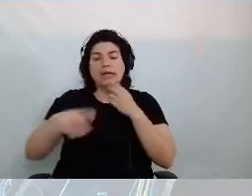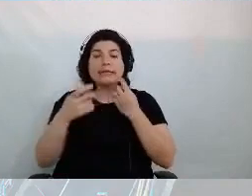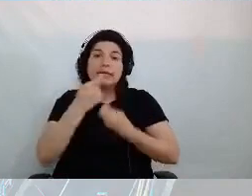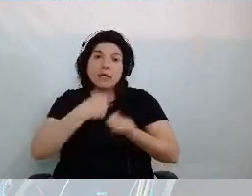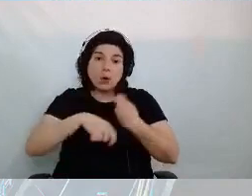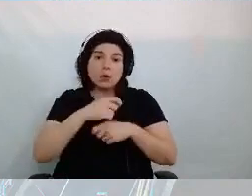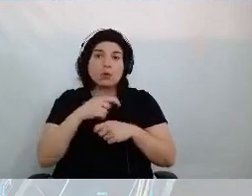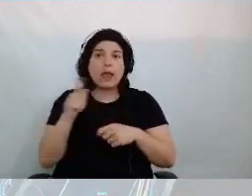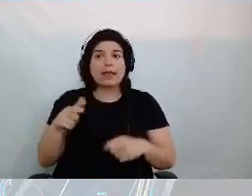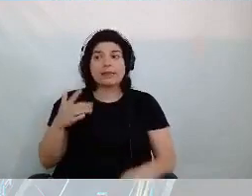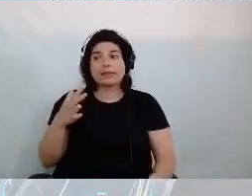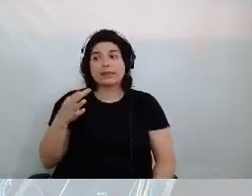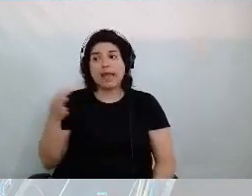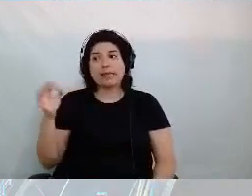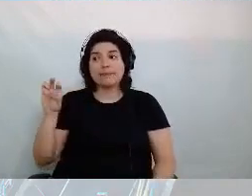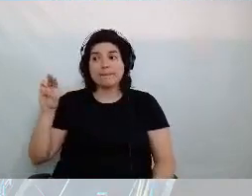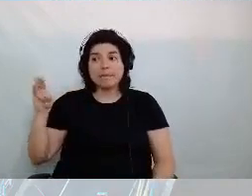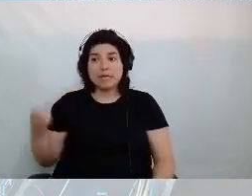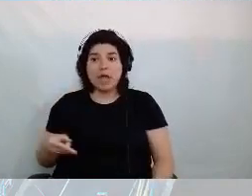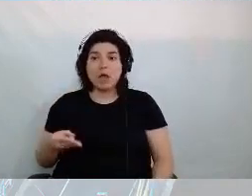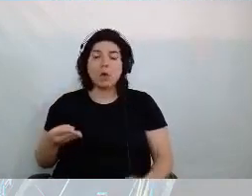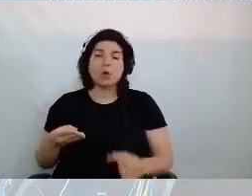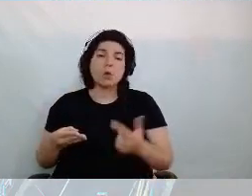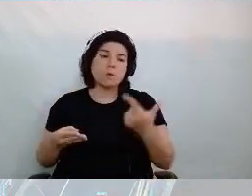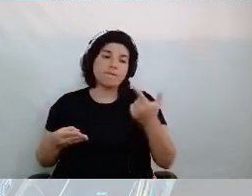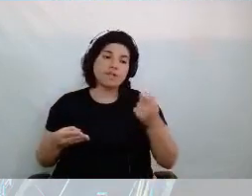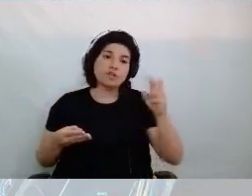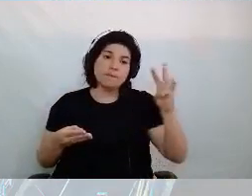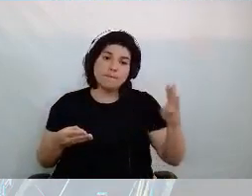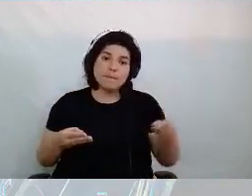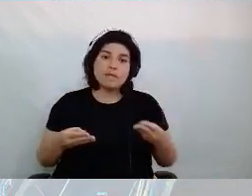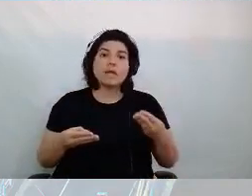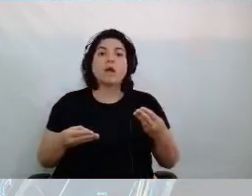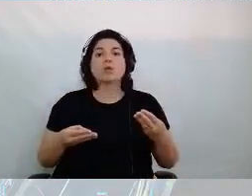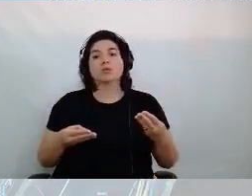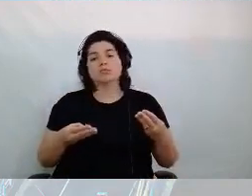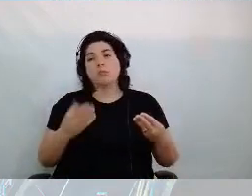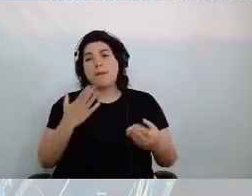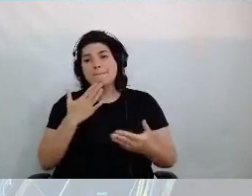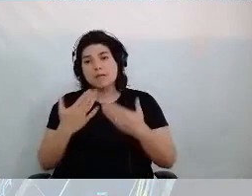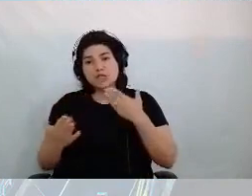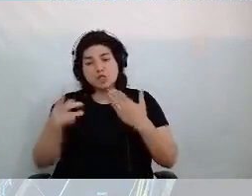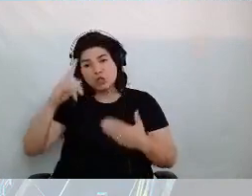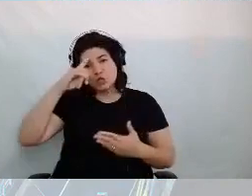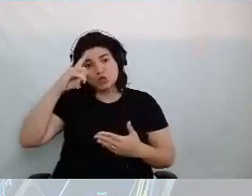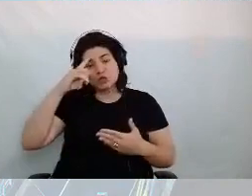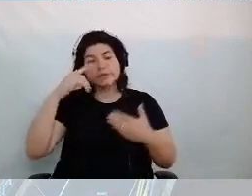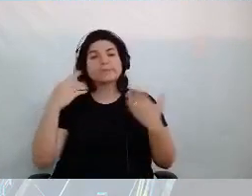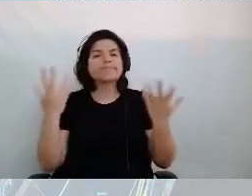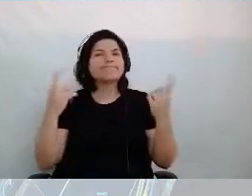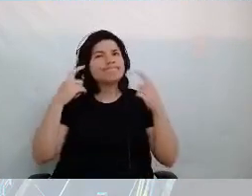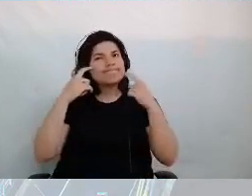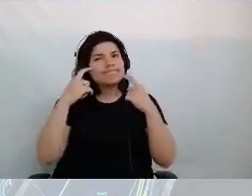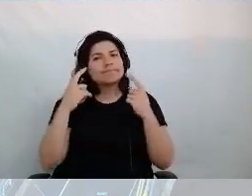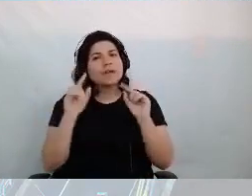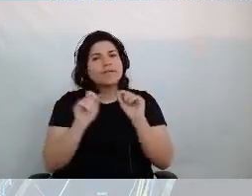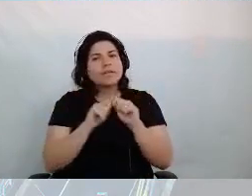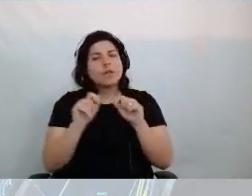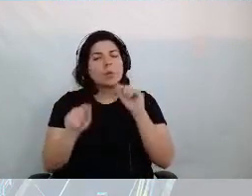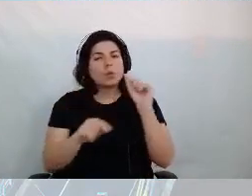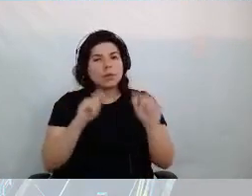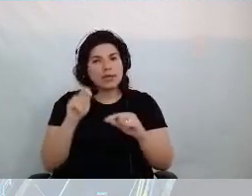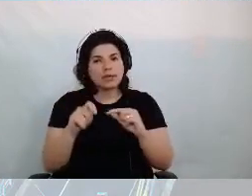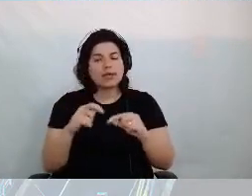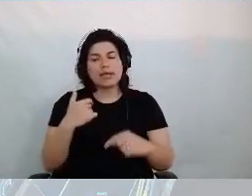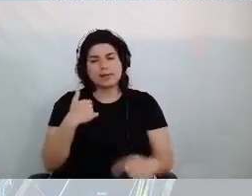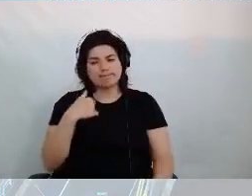10 milhões dia, ou é 20 milhões de requisições dia? Aí, o que eu vou fazer? Ah, eu marotinho,